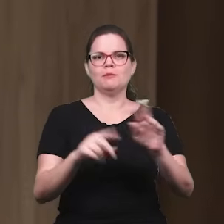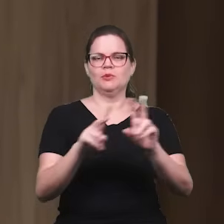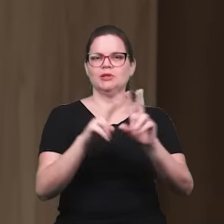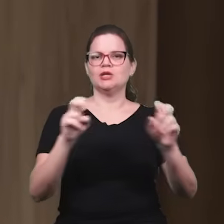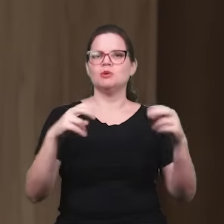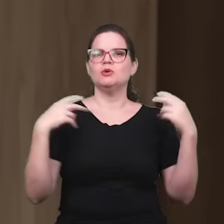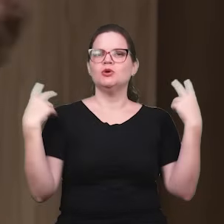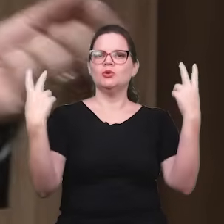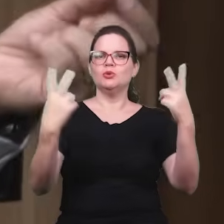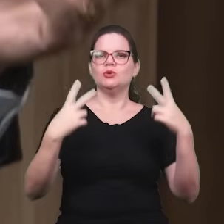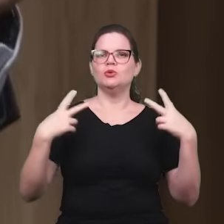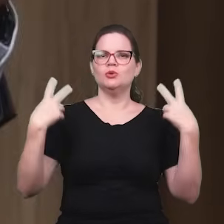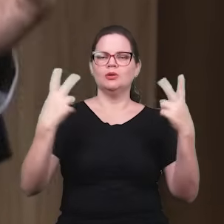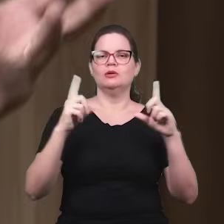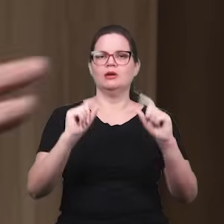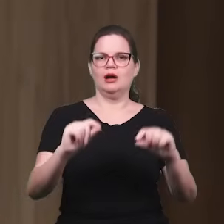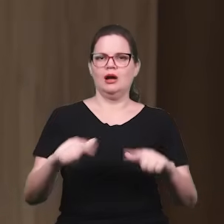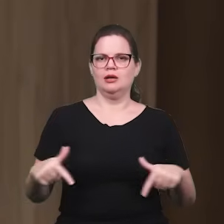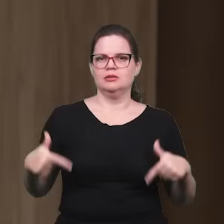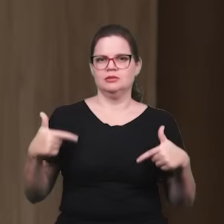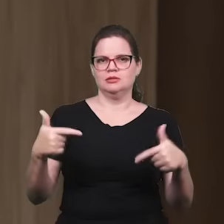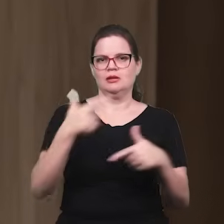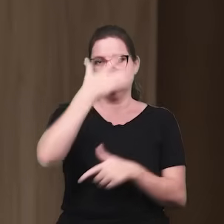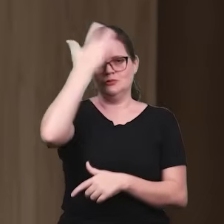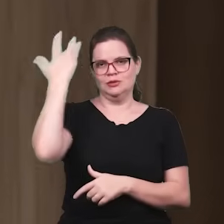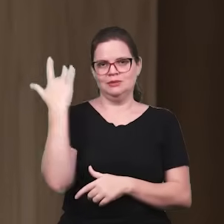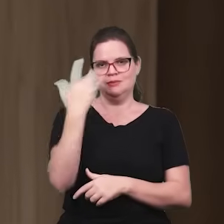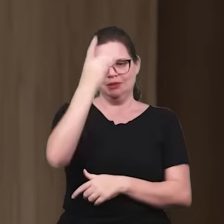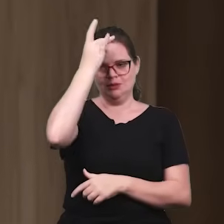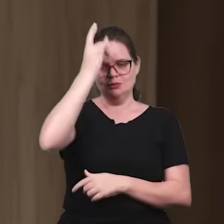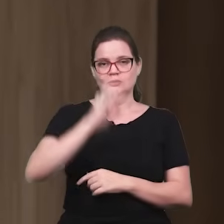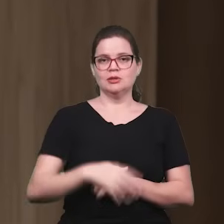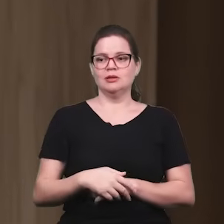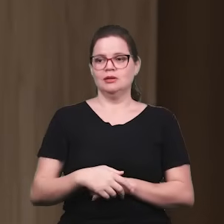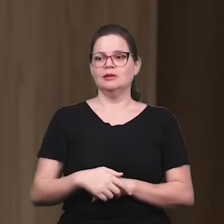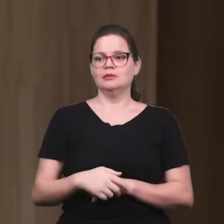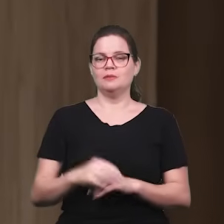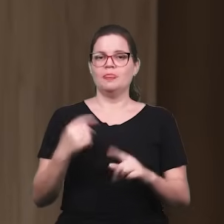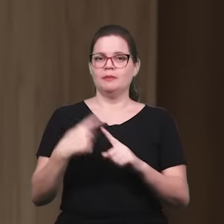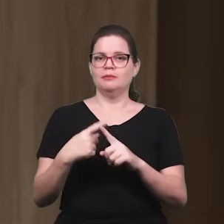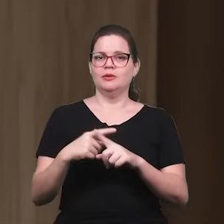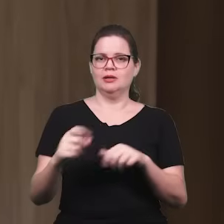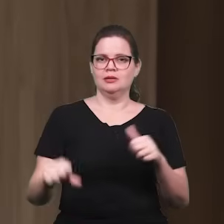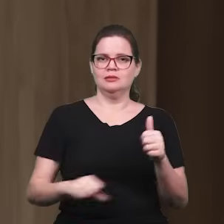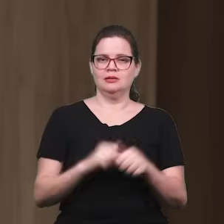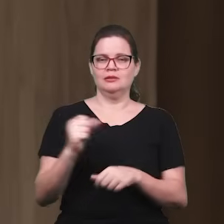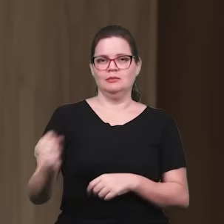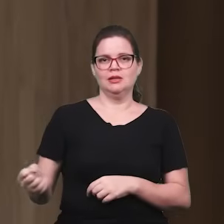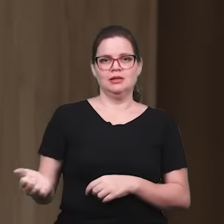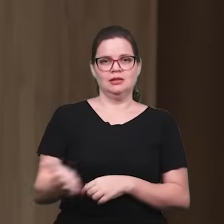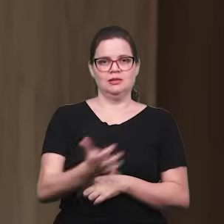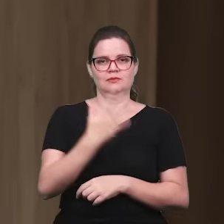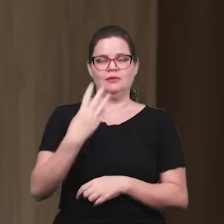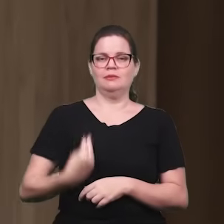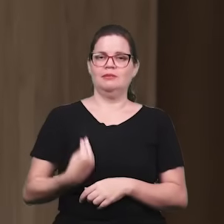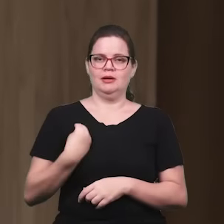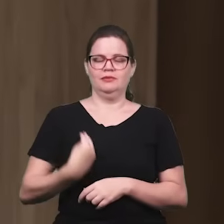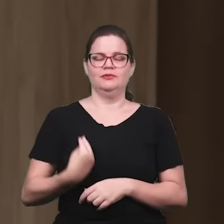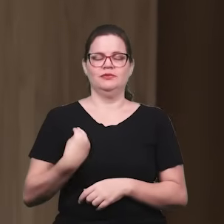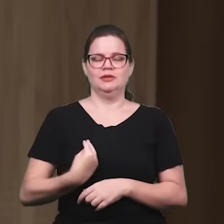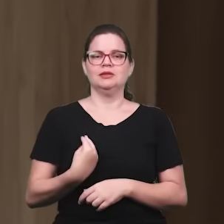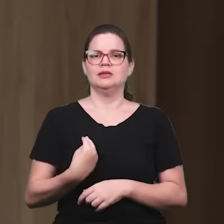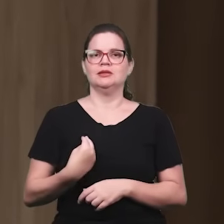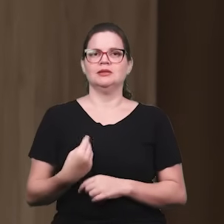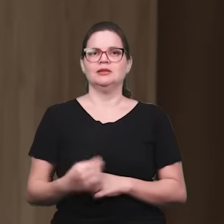o vento como a ação do Espírito Santo, né? A ação transformadora do Espírito Santo. Existe